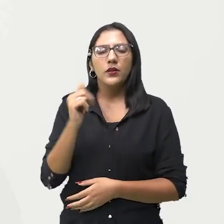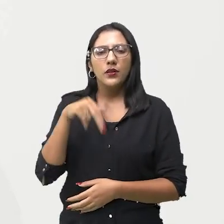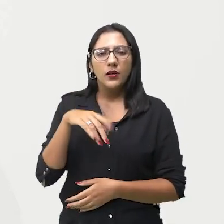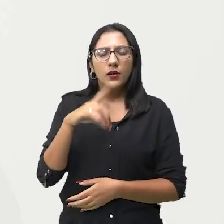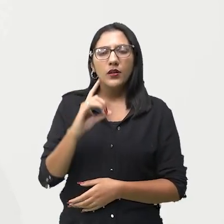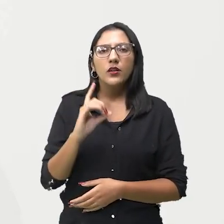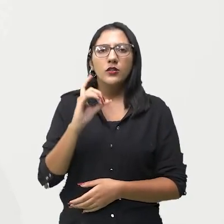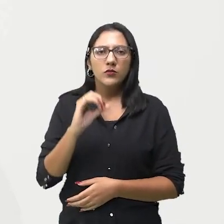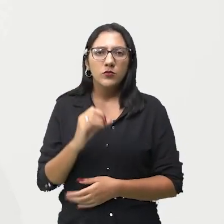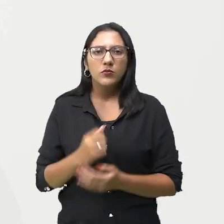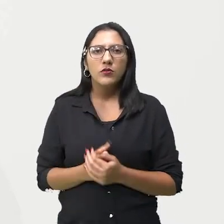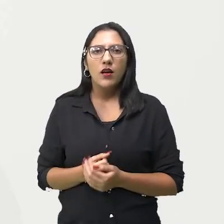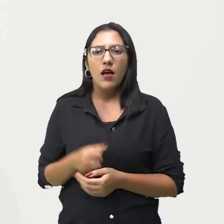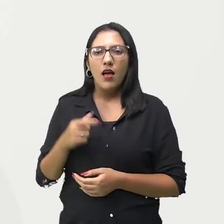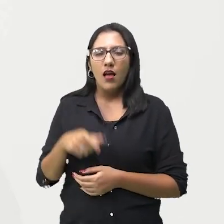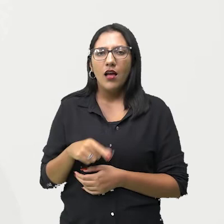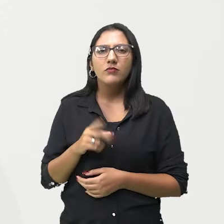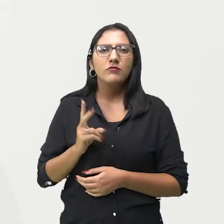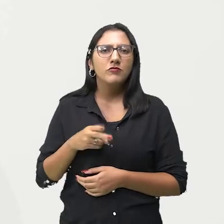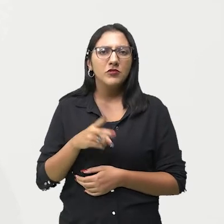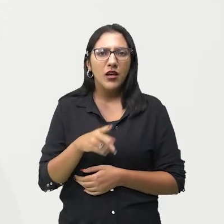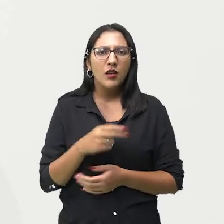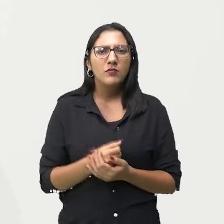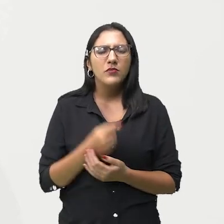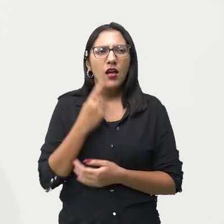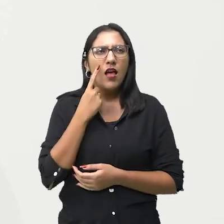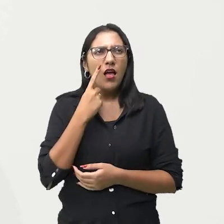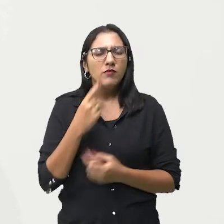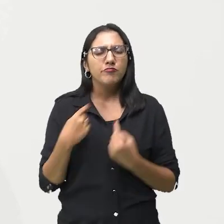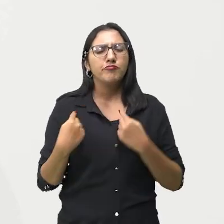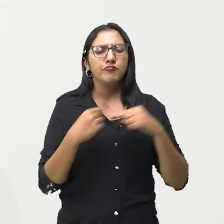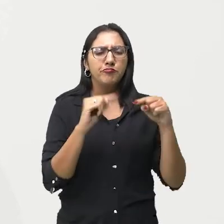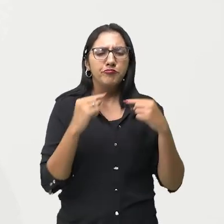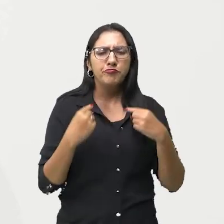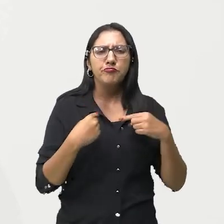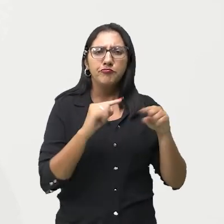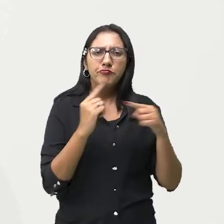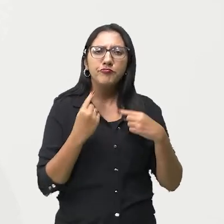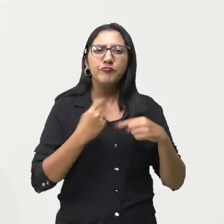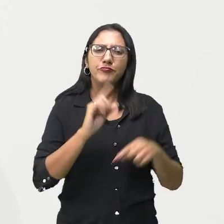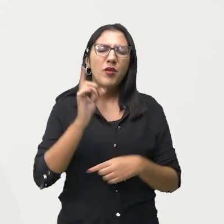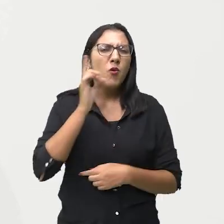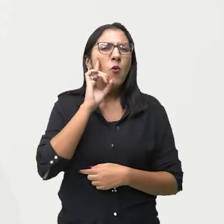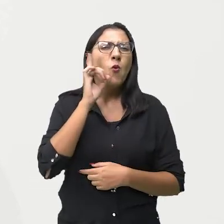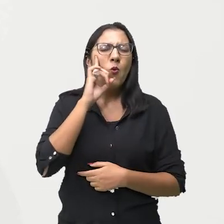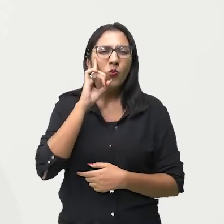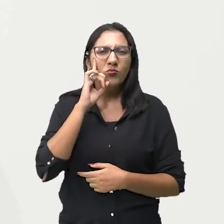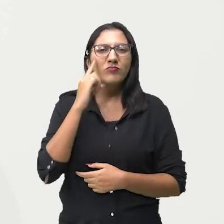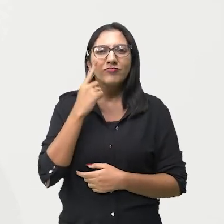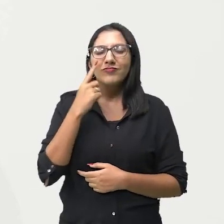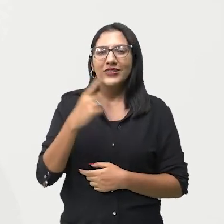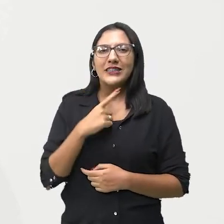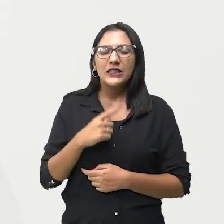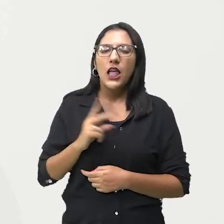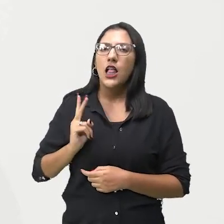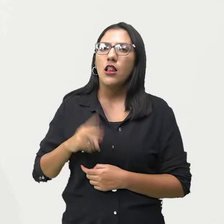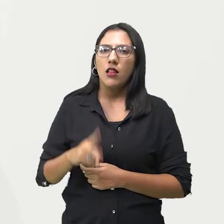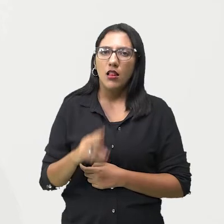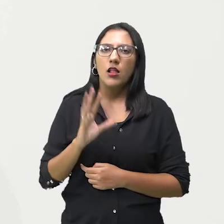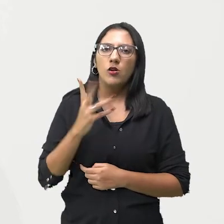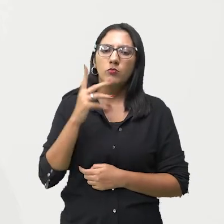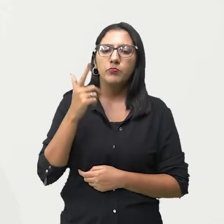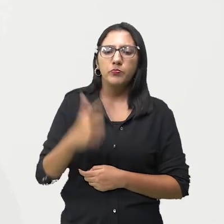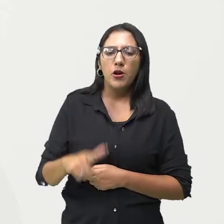raposa fazia sempre com o tucano, né? Ela ficava ali o tempo todo irritando o tucano. Então, é algo com continuidade,